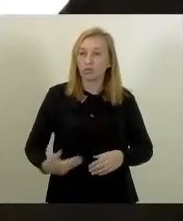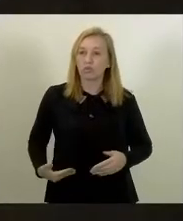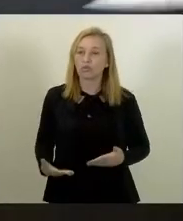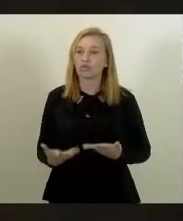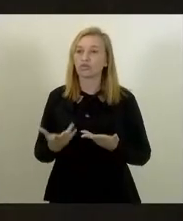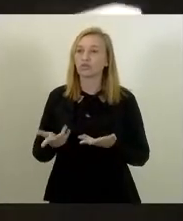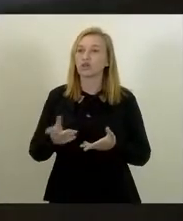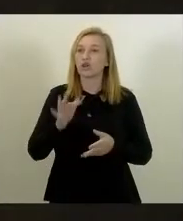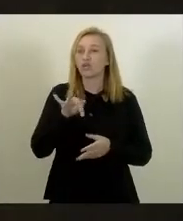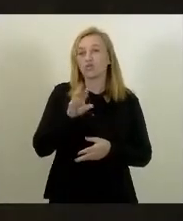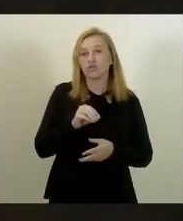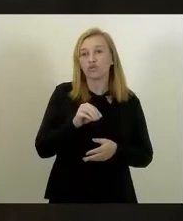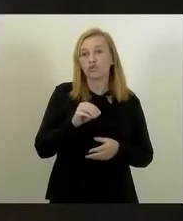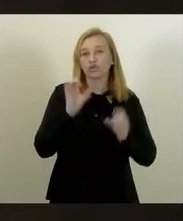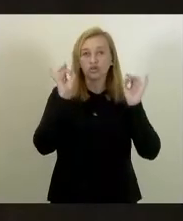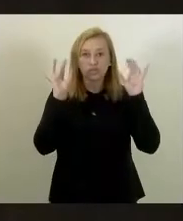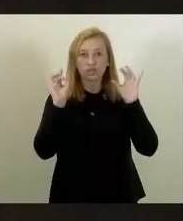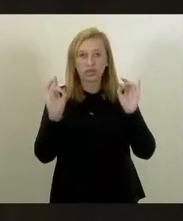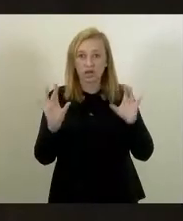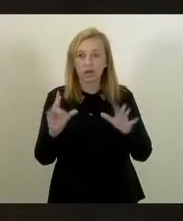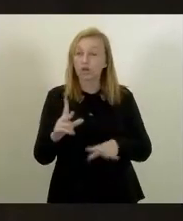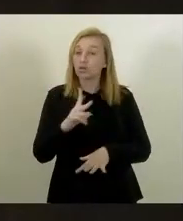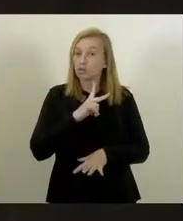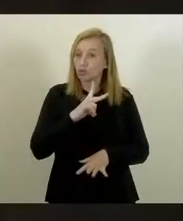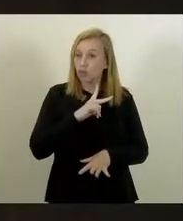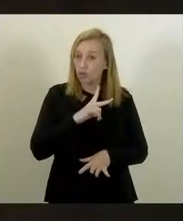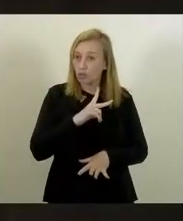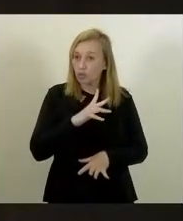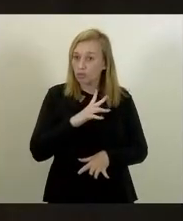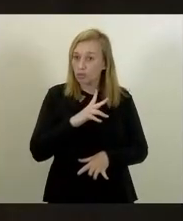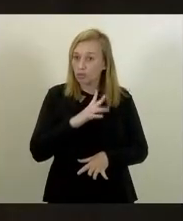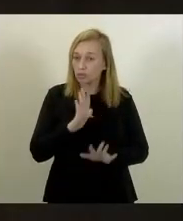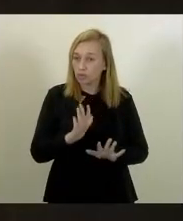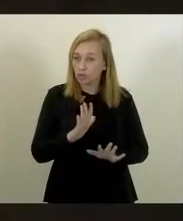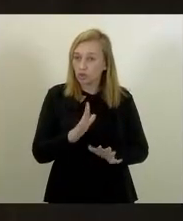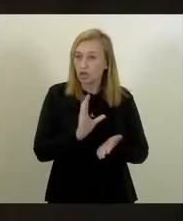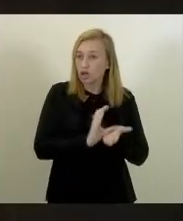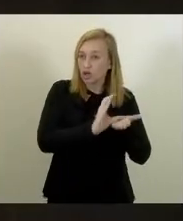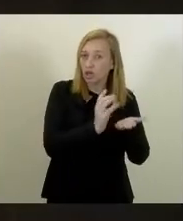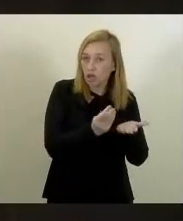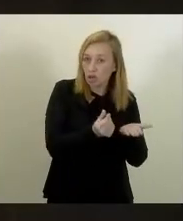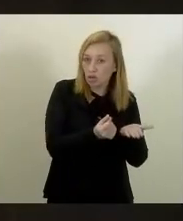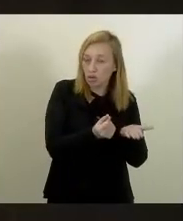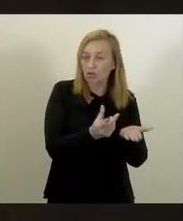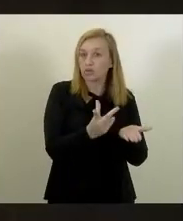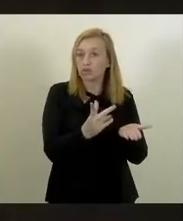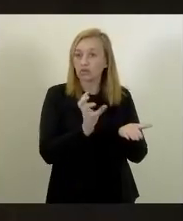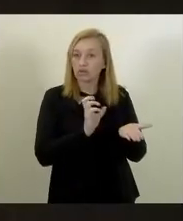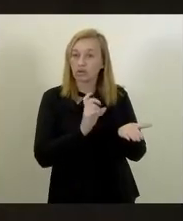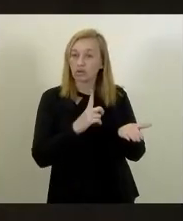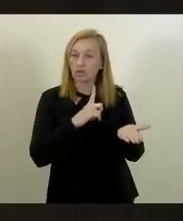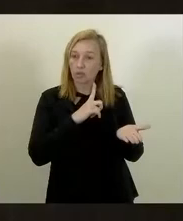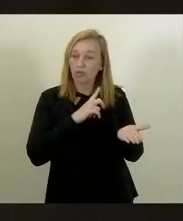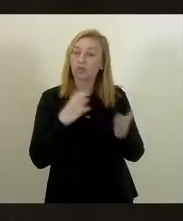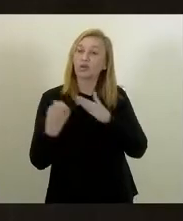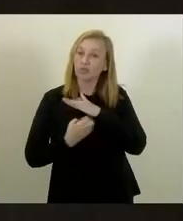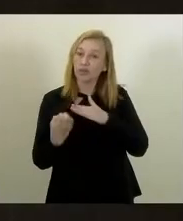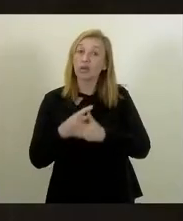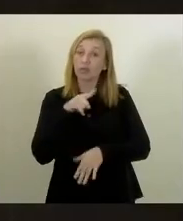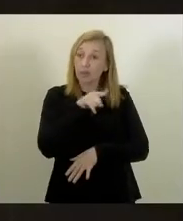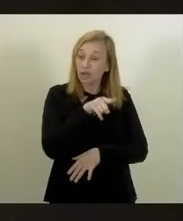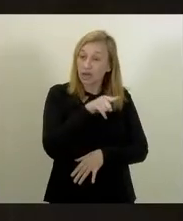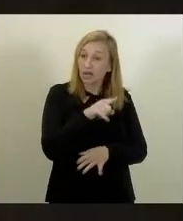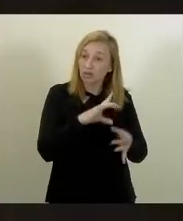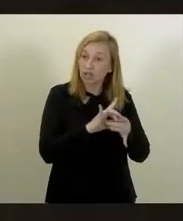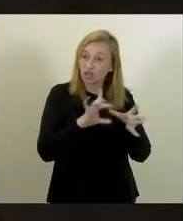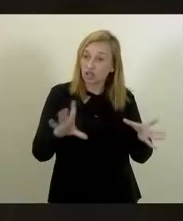um fundo especial do próprio, um contingenciamento do recurso previsto pela própria empresa, para que ela, ao